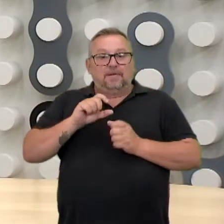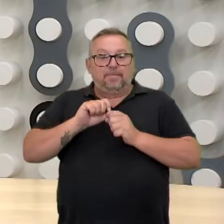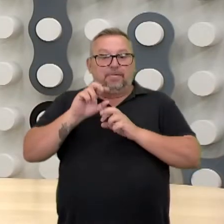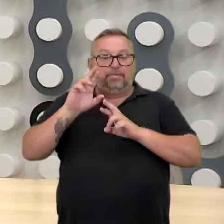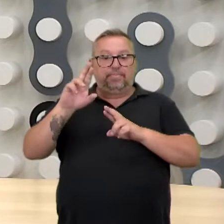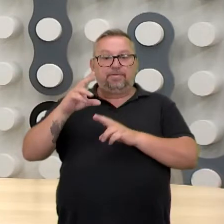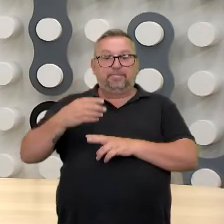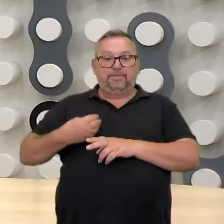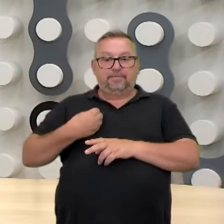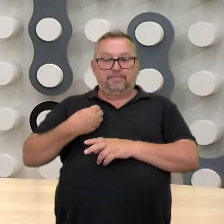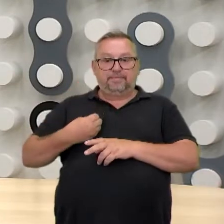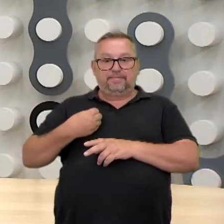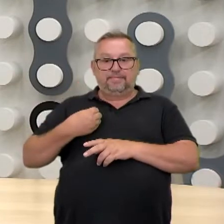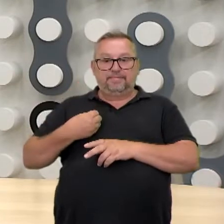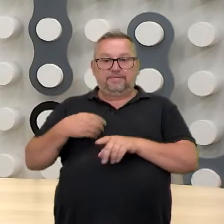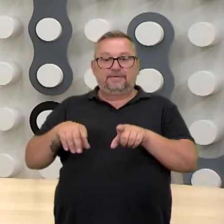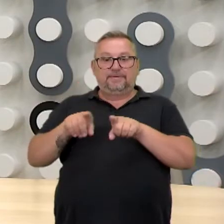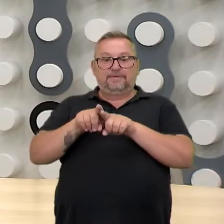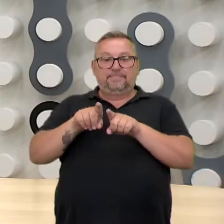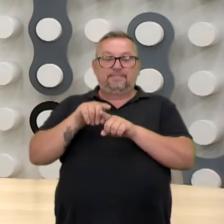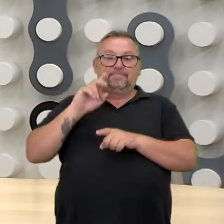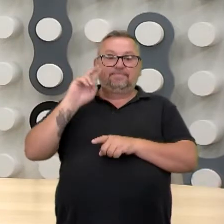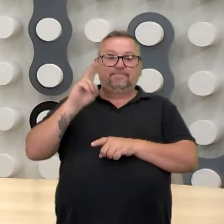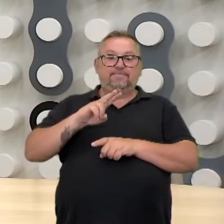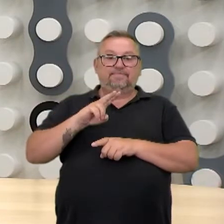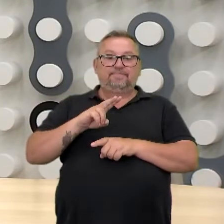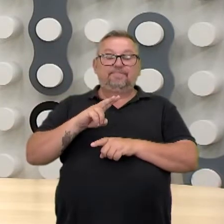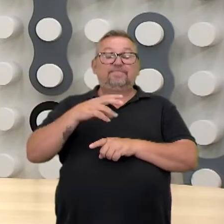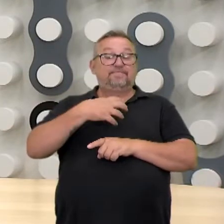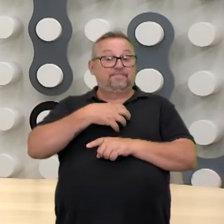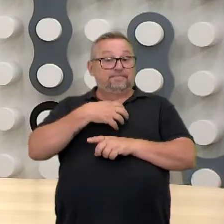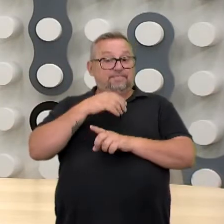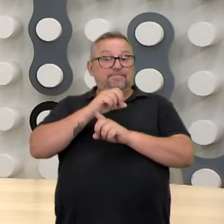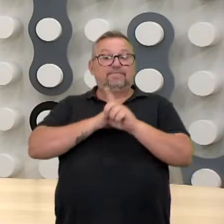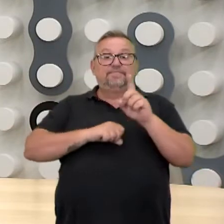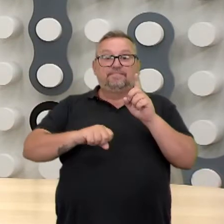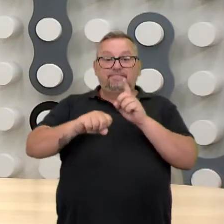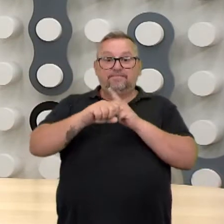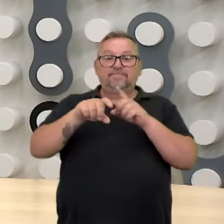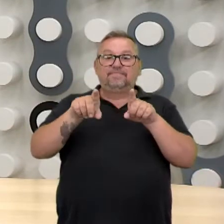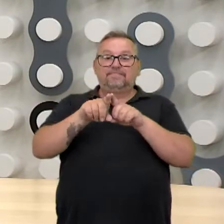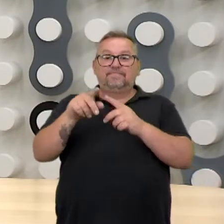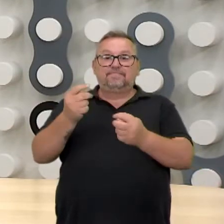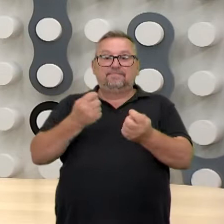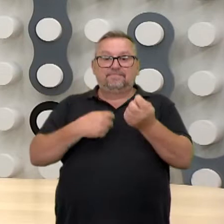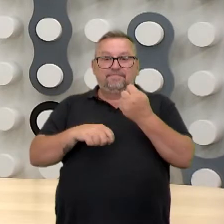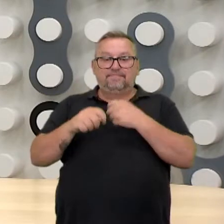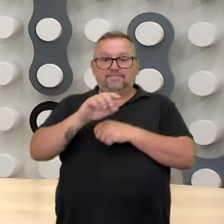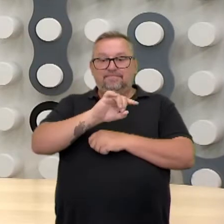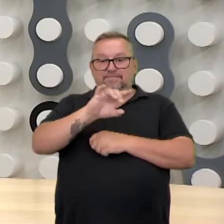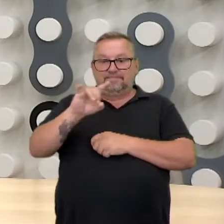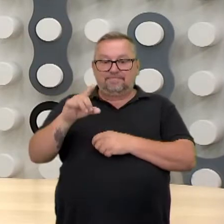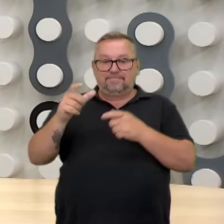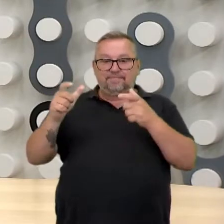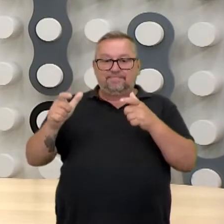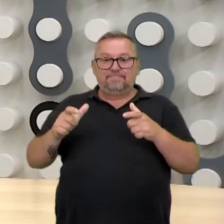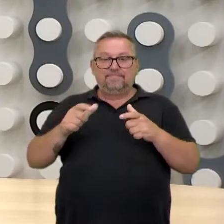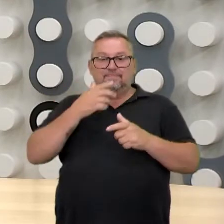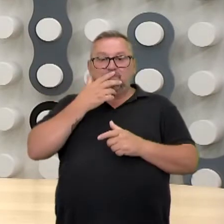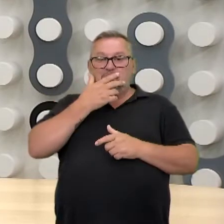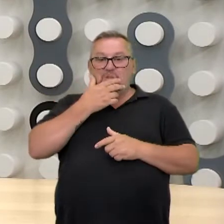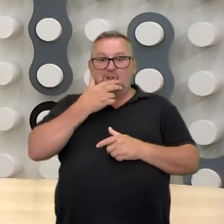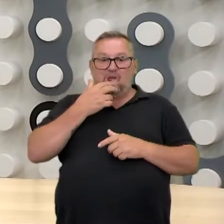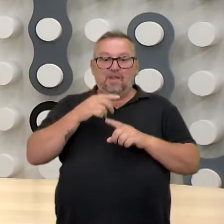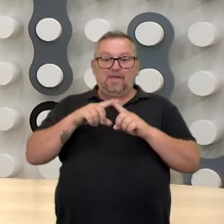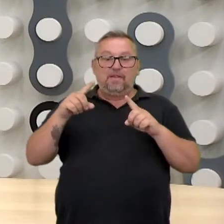de vida, né, depende muito dos aspectos sociais, né, e também econômicos aí de cada região, né? Então,